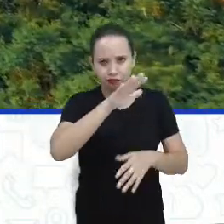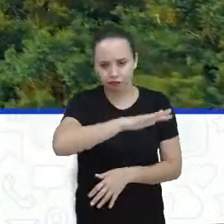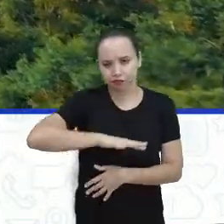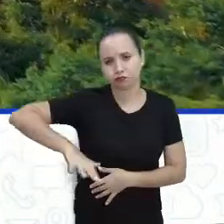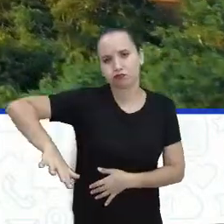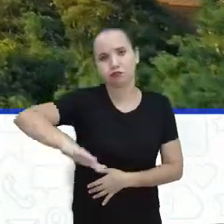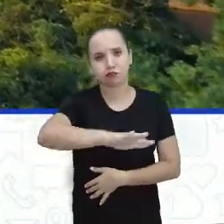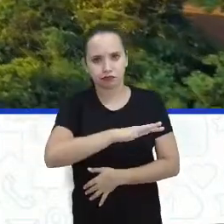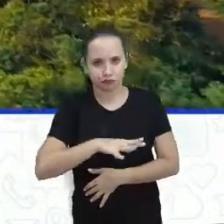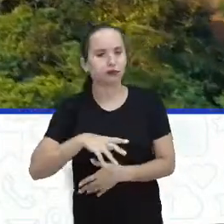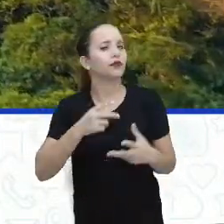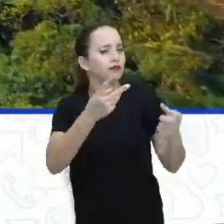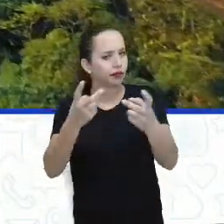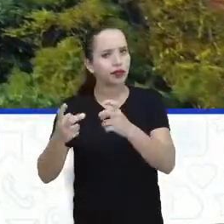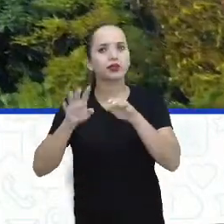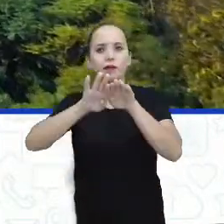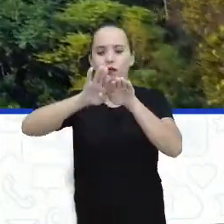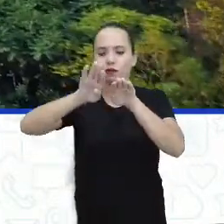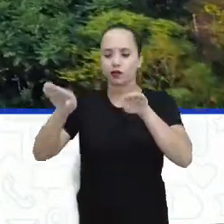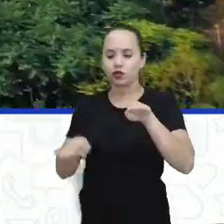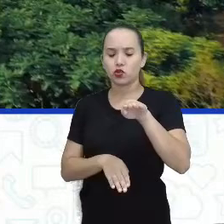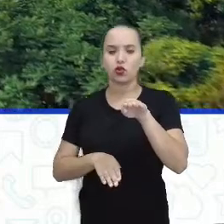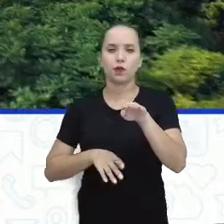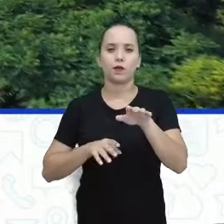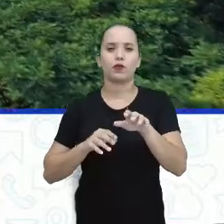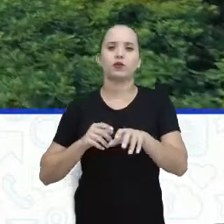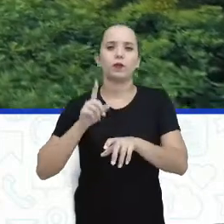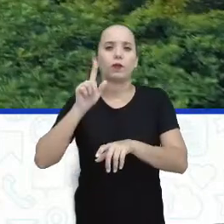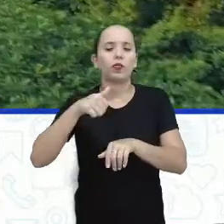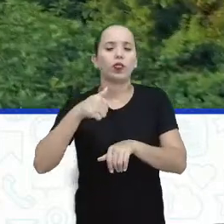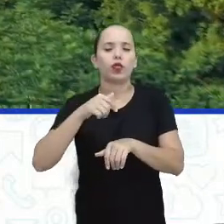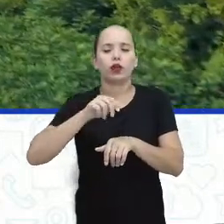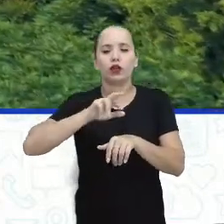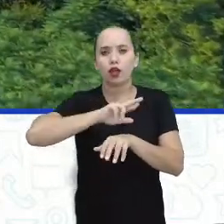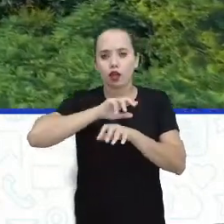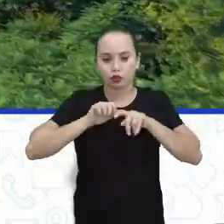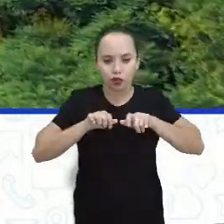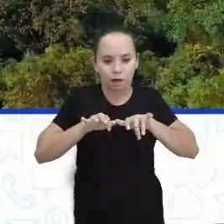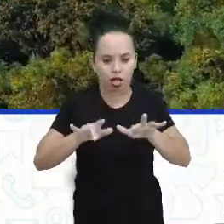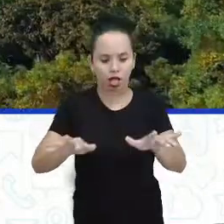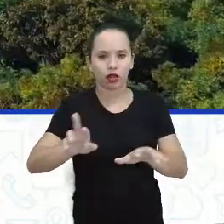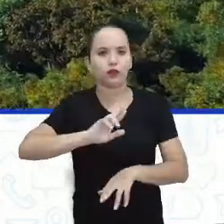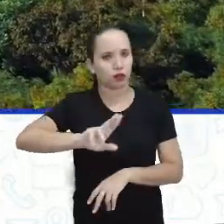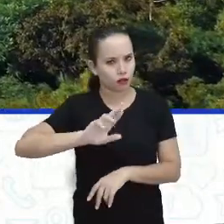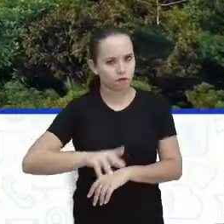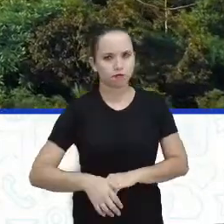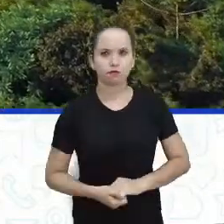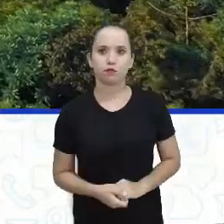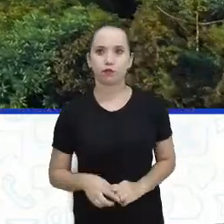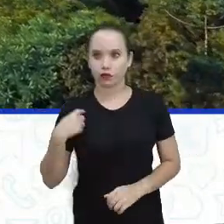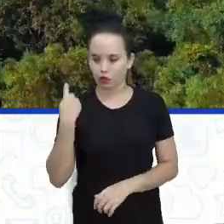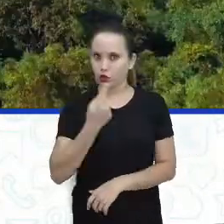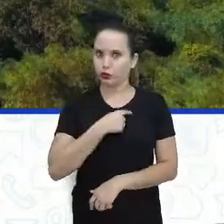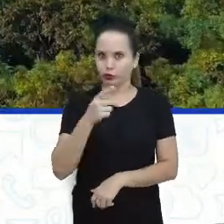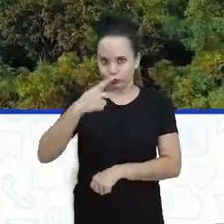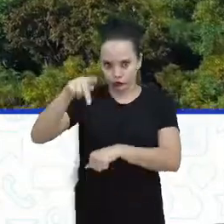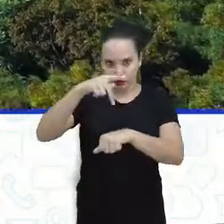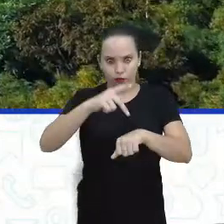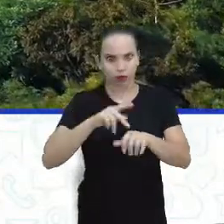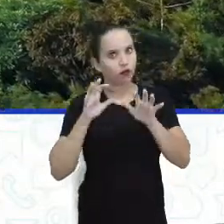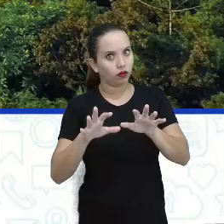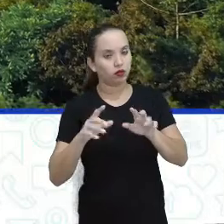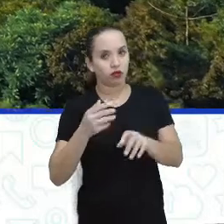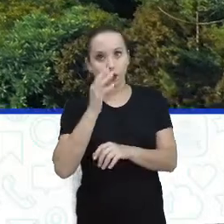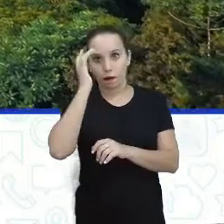o quanto que essa distribuição de água no planeta é desigual, né? No nosso país é assim, imagina no planeta inteiro,